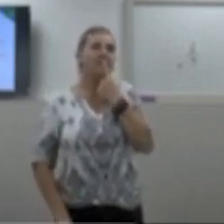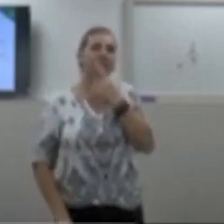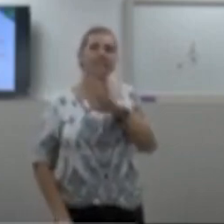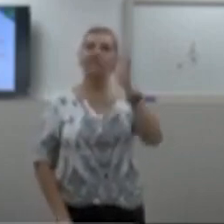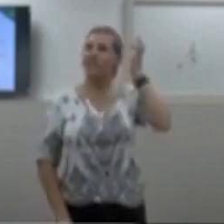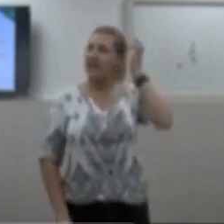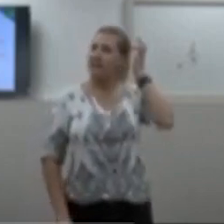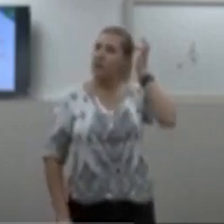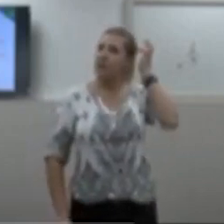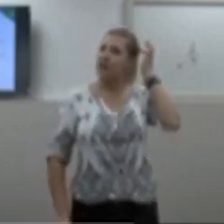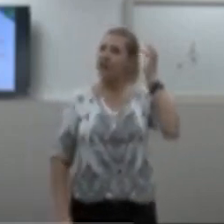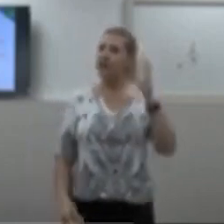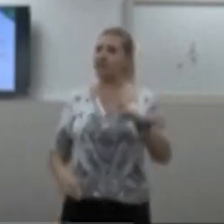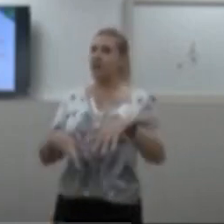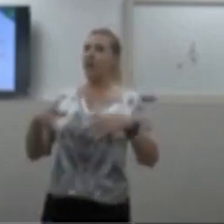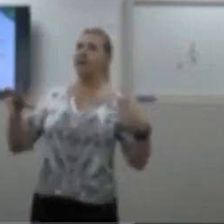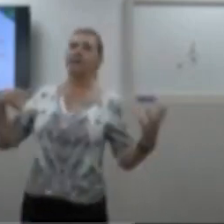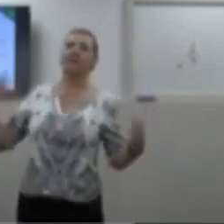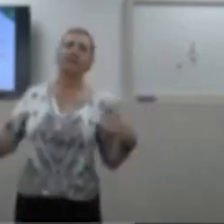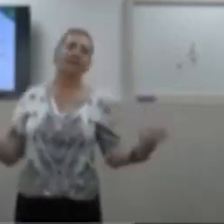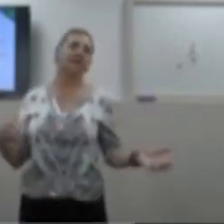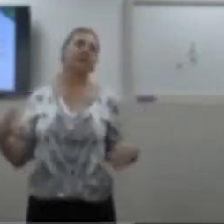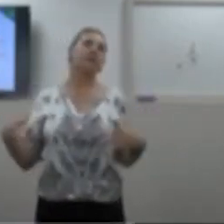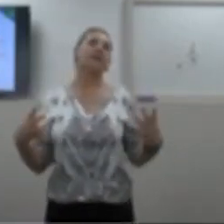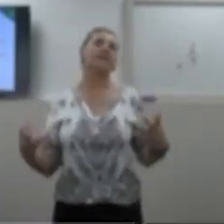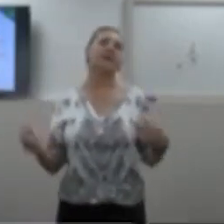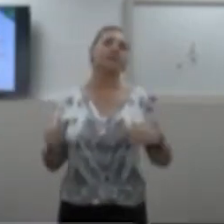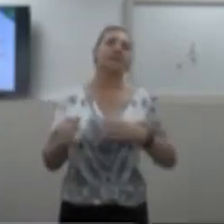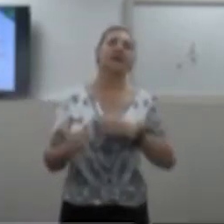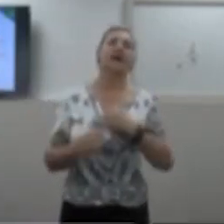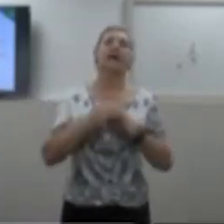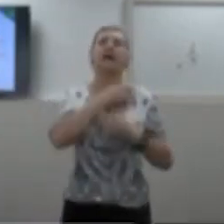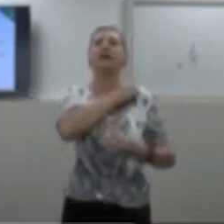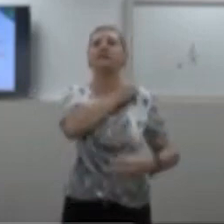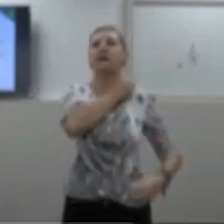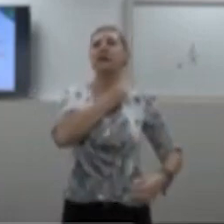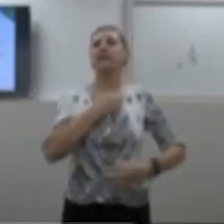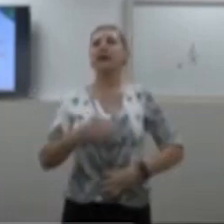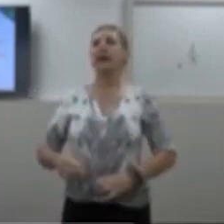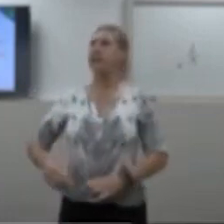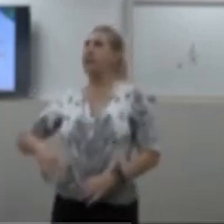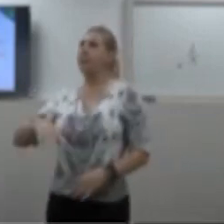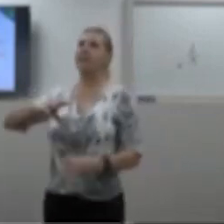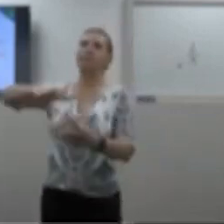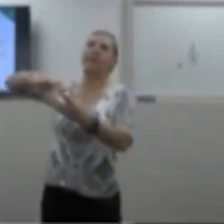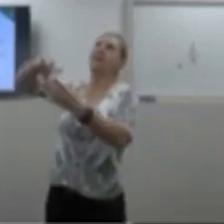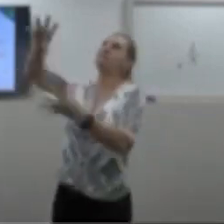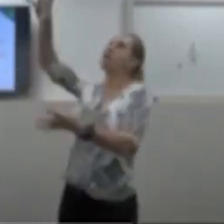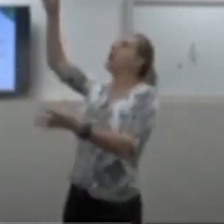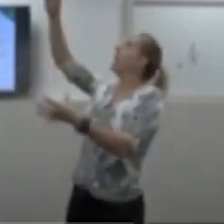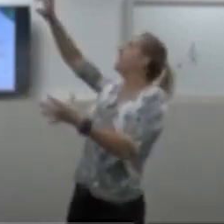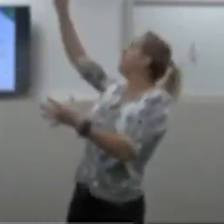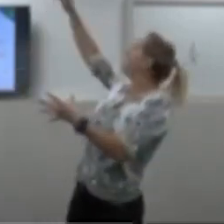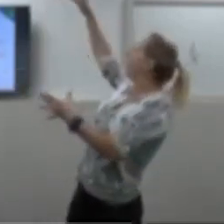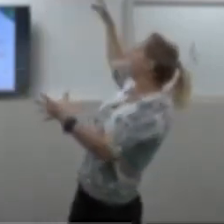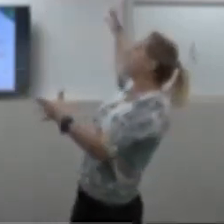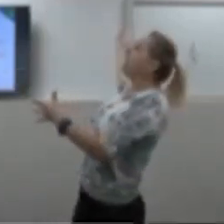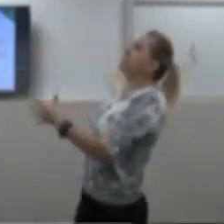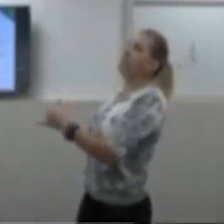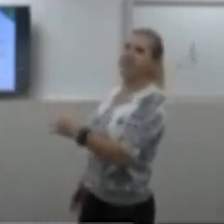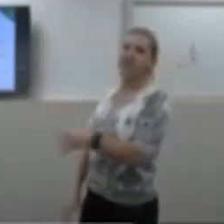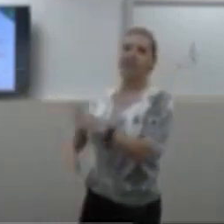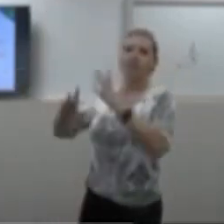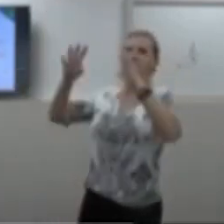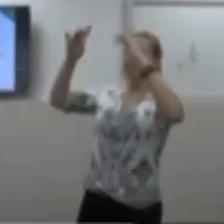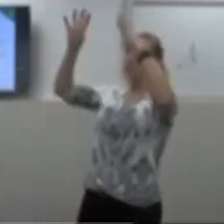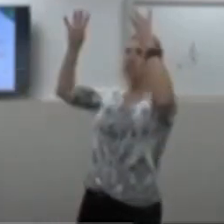Aí você está lá na sua casa, agora que você está tendo mais tempo para ficar em casa, está lá, de repente passa aquele